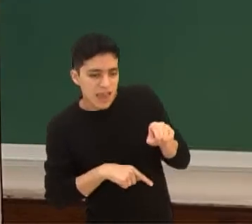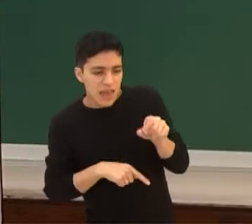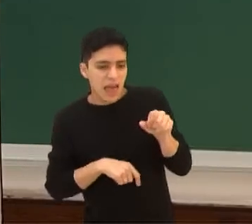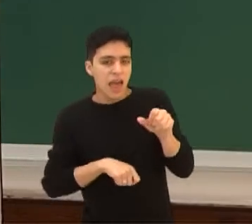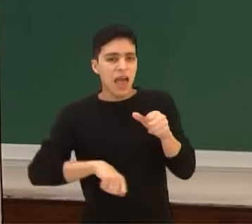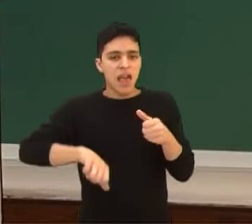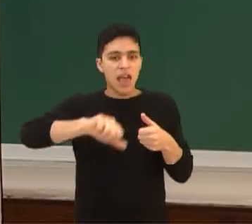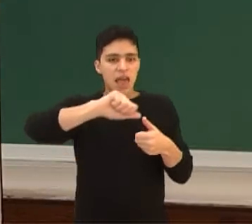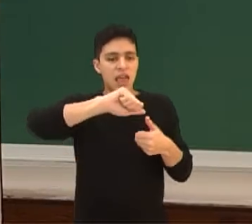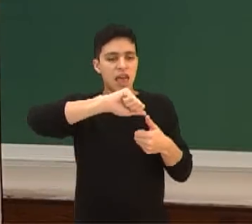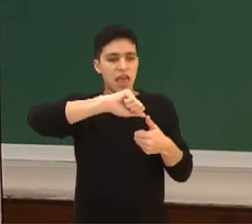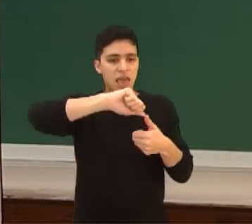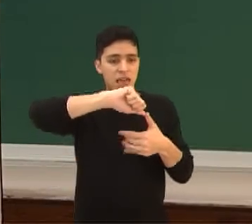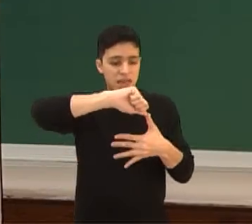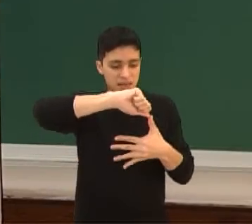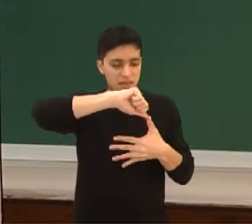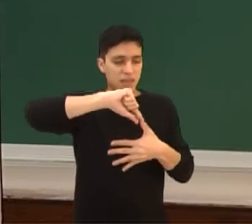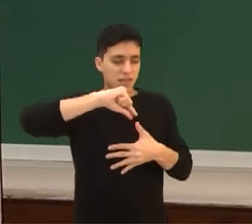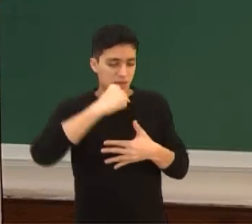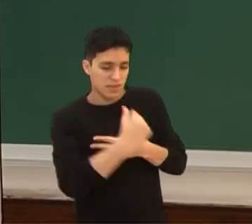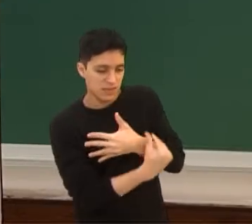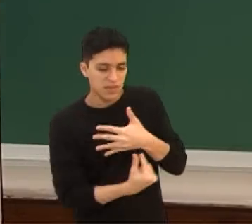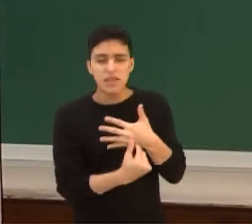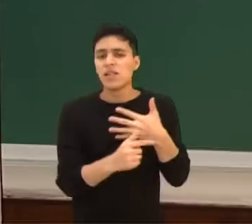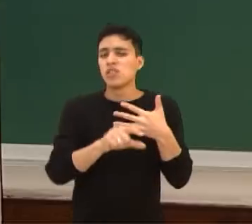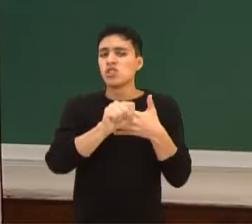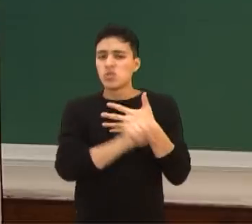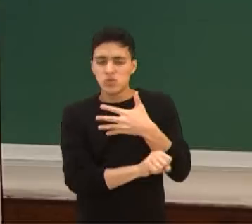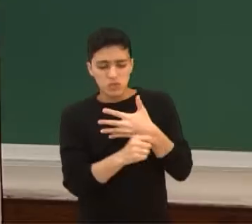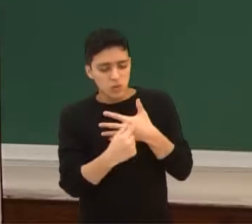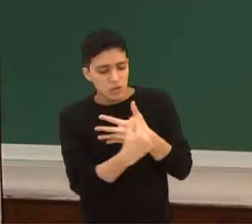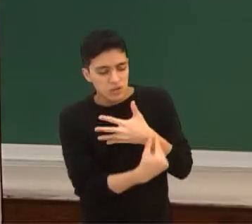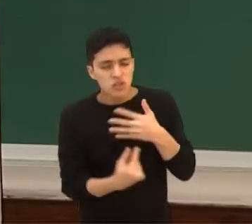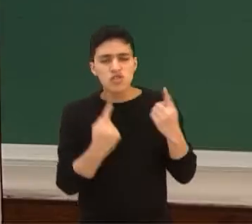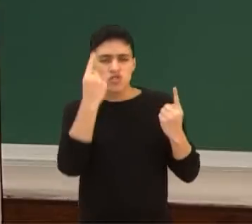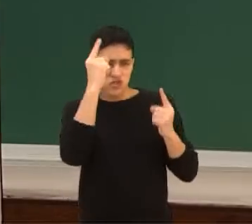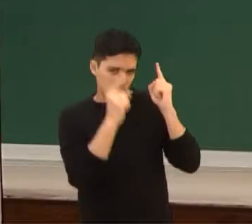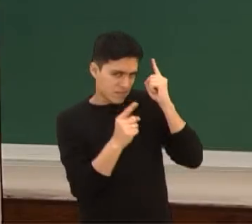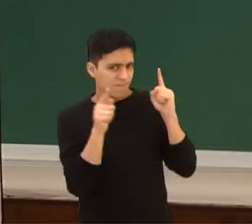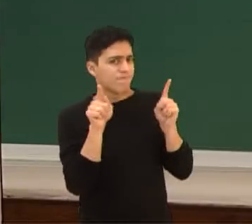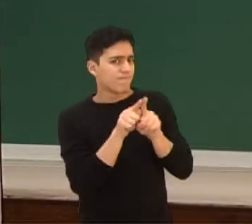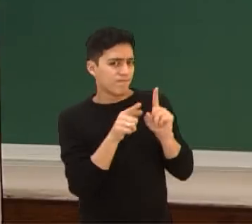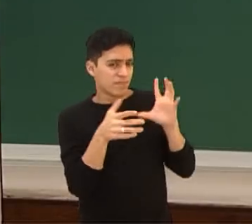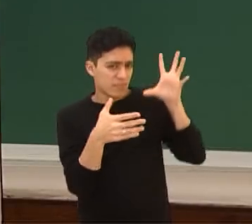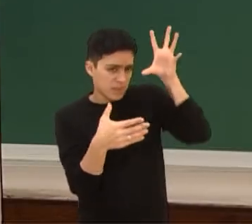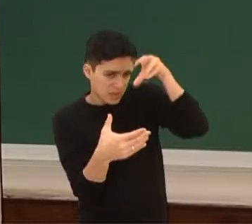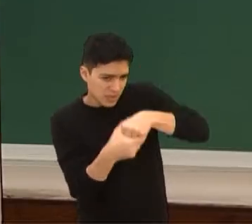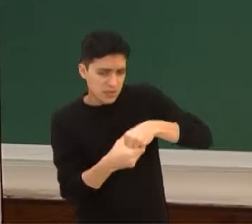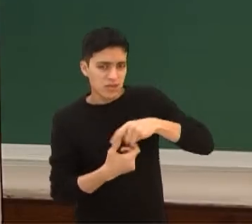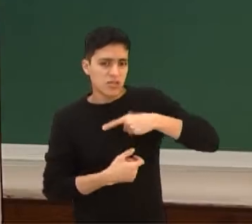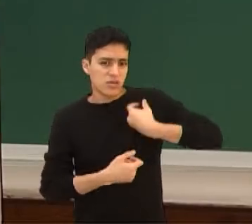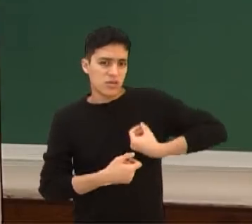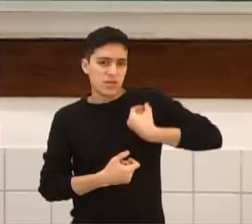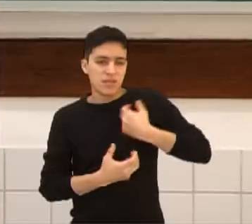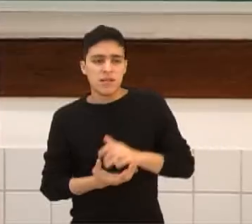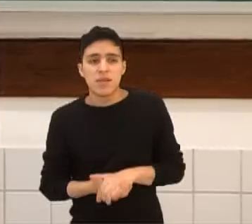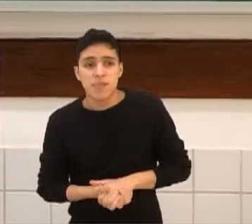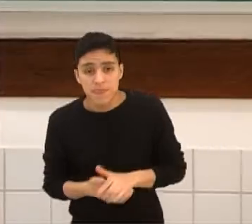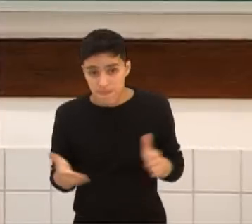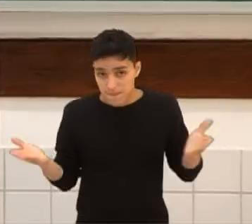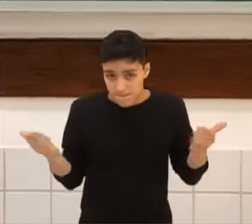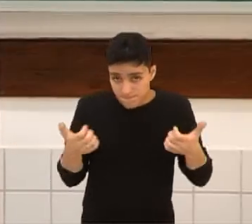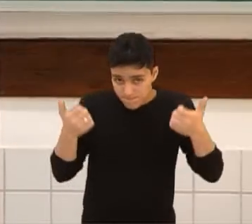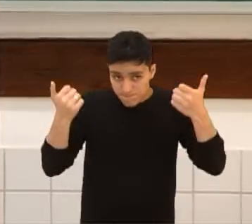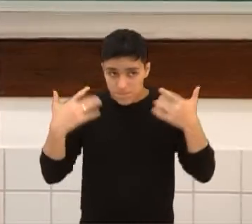América do Sul, mais especificamente aqui na região sul, onde nós temos o Chile ali localizado. E aí nós vamos falar agora sobre